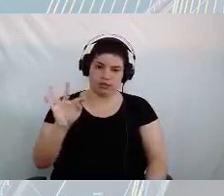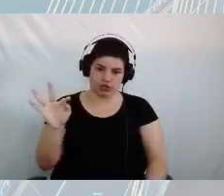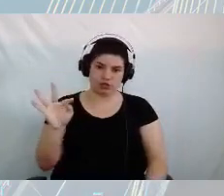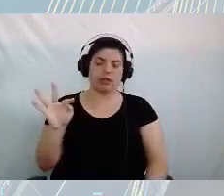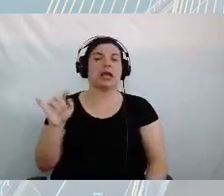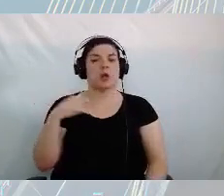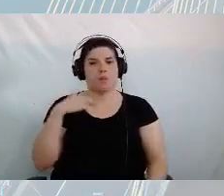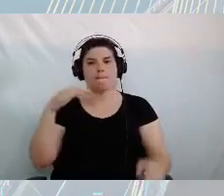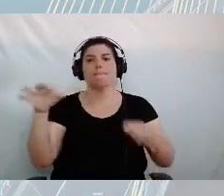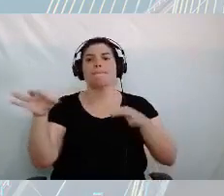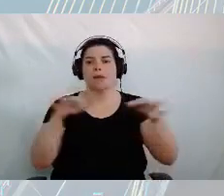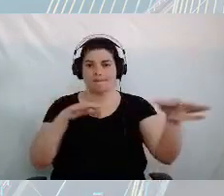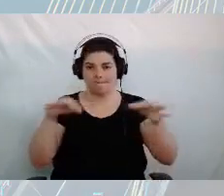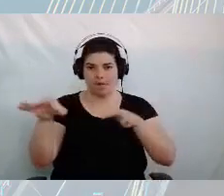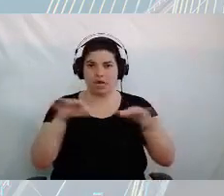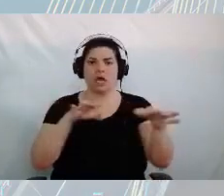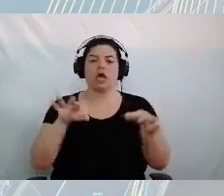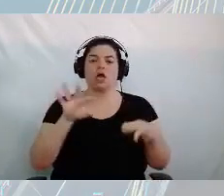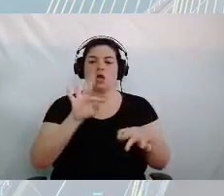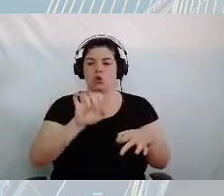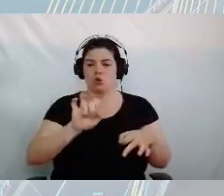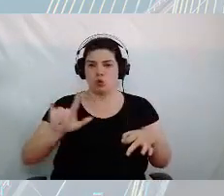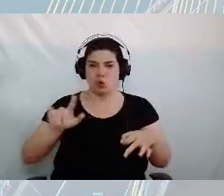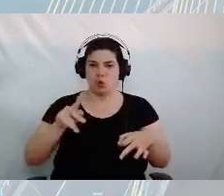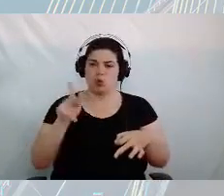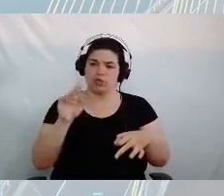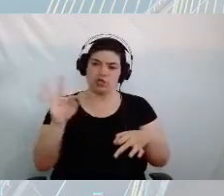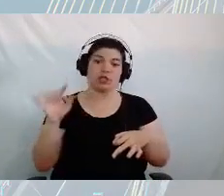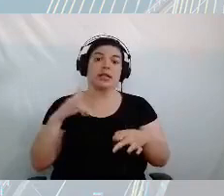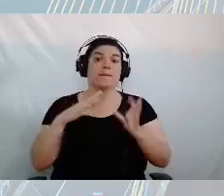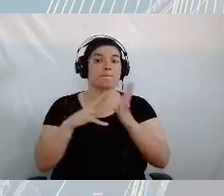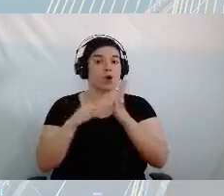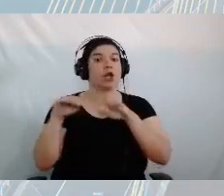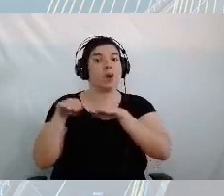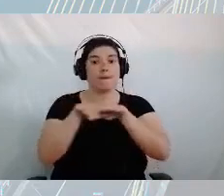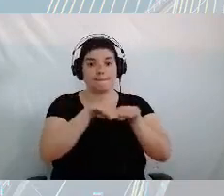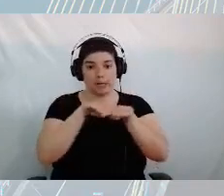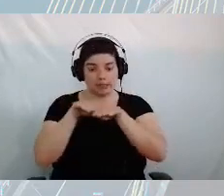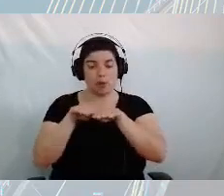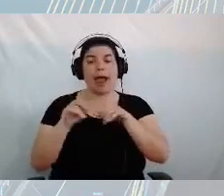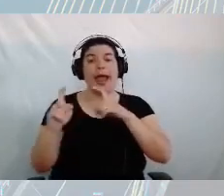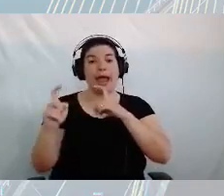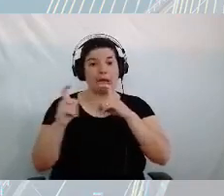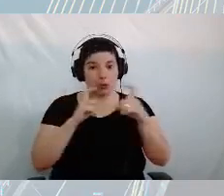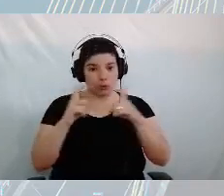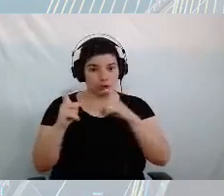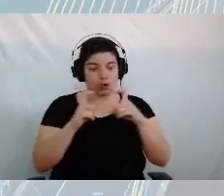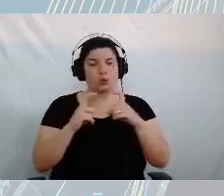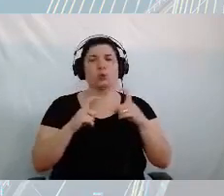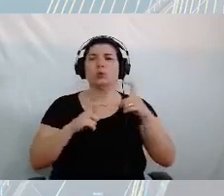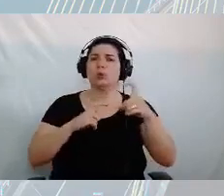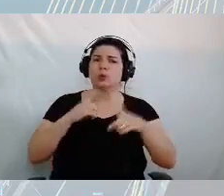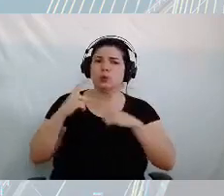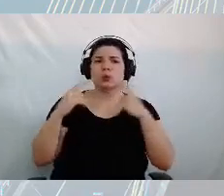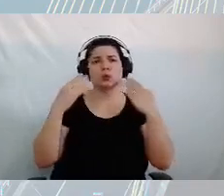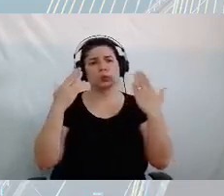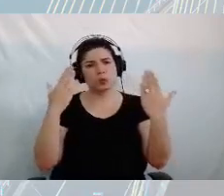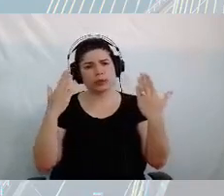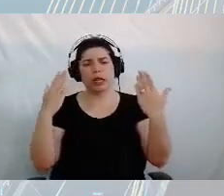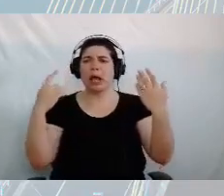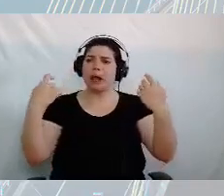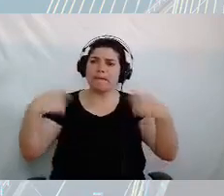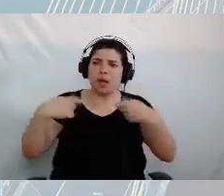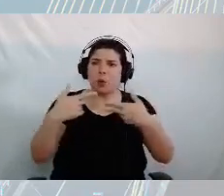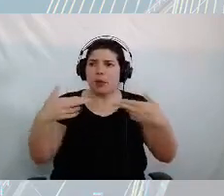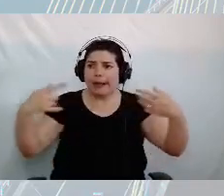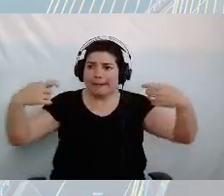toolkit pré-preparado, bem ali, modelo padrão, e durante a reunião, as dúvidas, as necessidades que eu fui descobrindo que